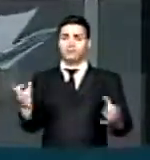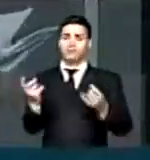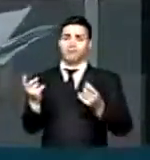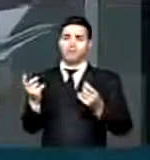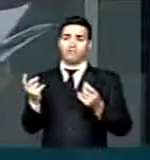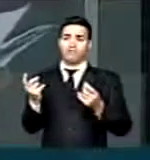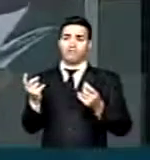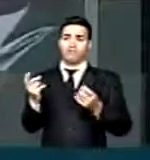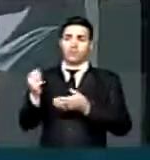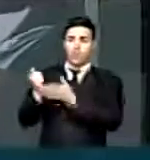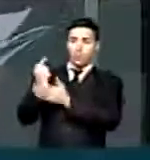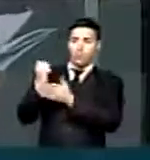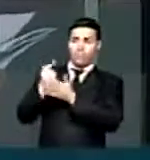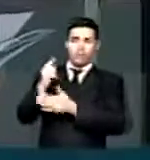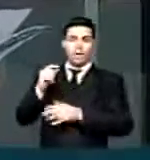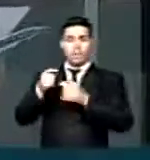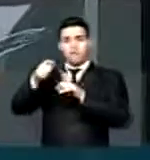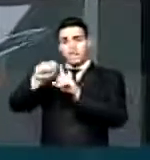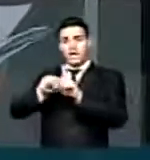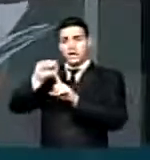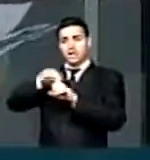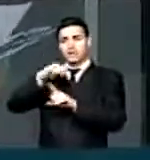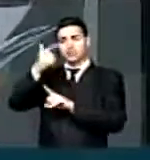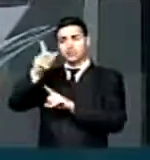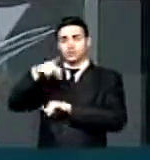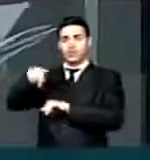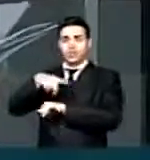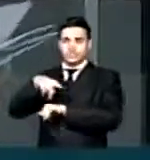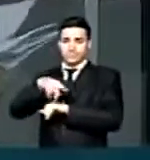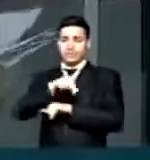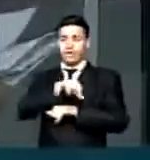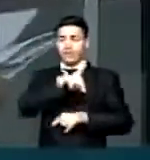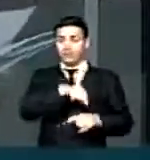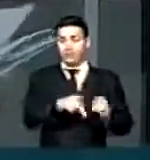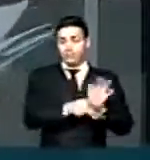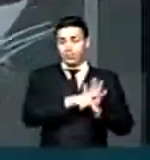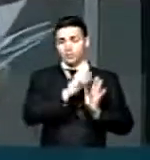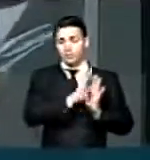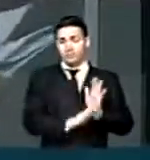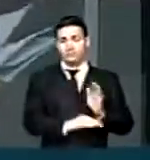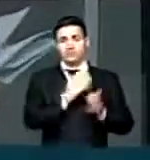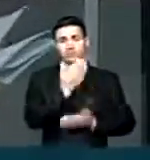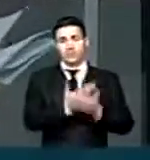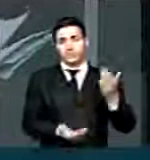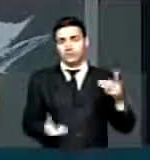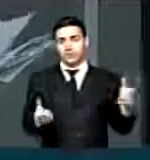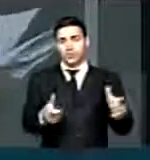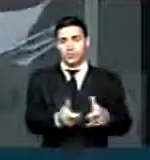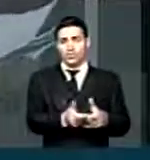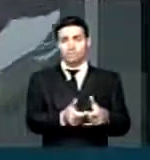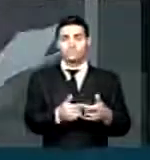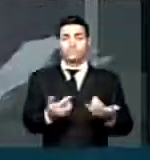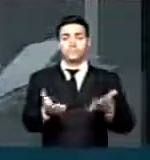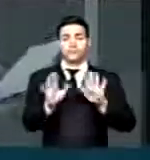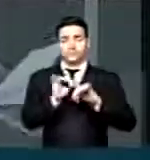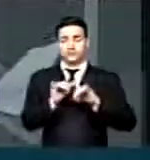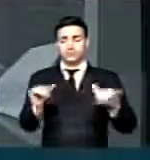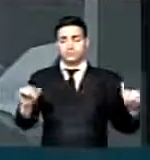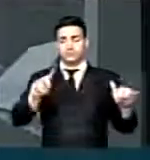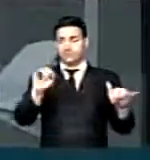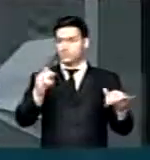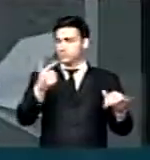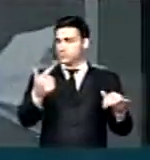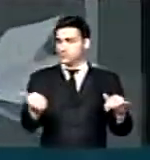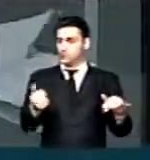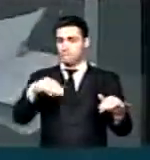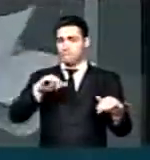banana, afetando a produção nacional, principalmente a estadual. Publicou no dia 21 de